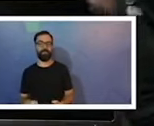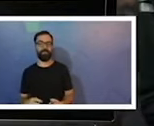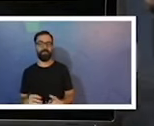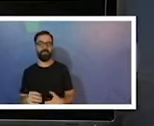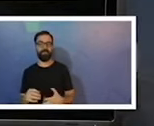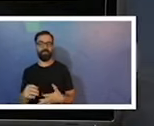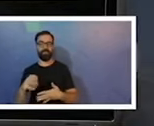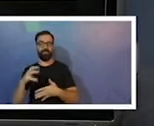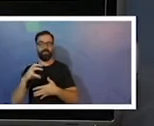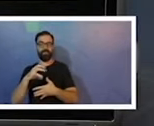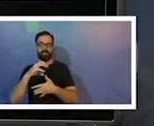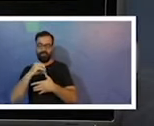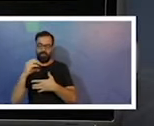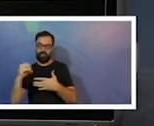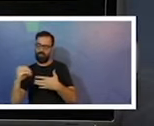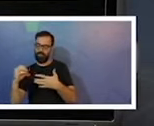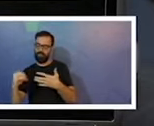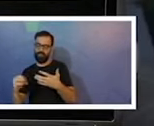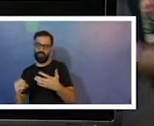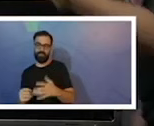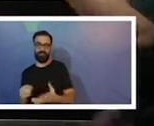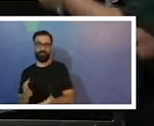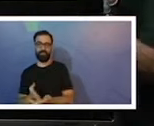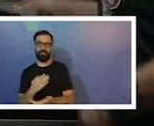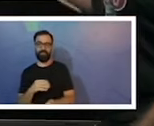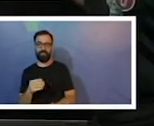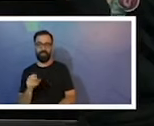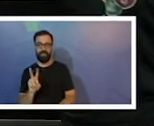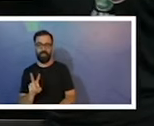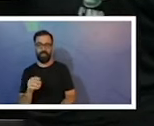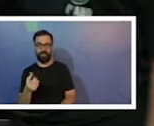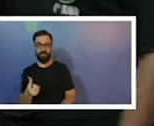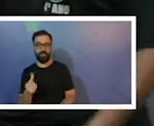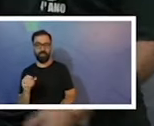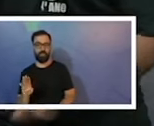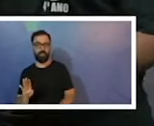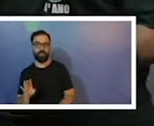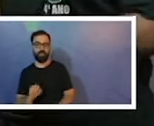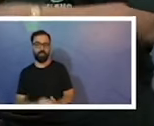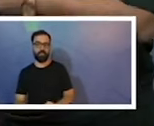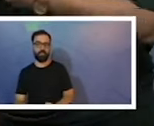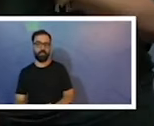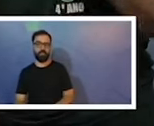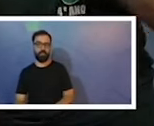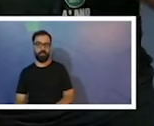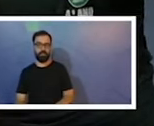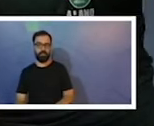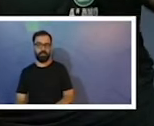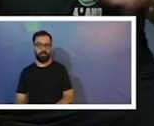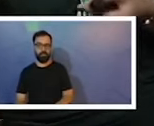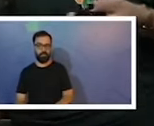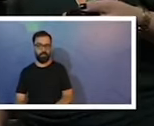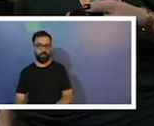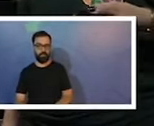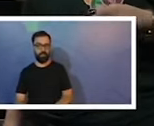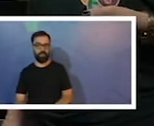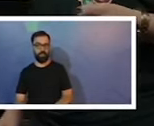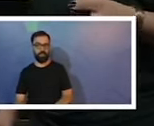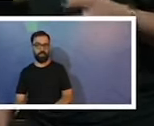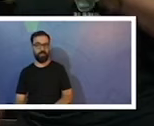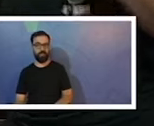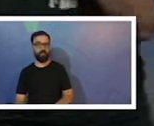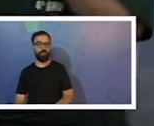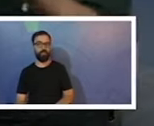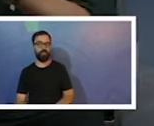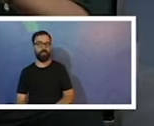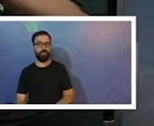15, página 264. Nós vamos falar das cadeias alimentares. Esse nome a gente já vem falando.